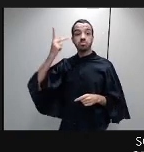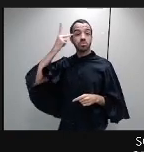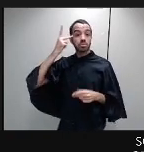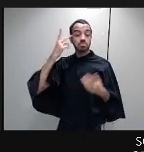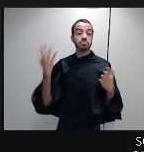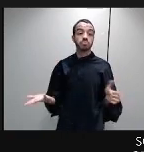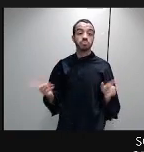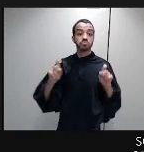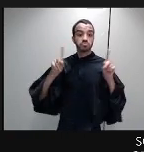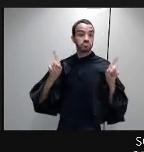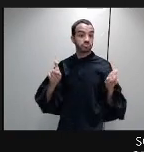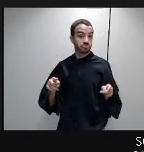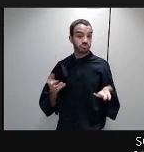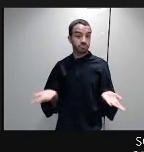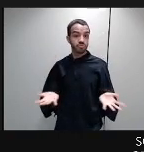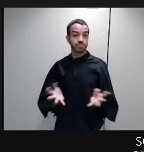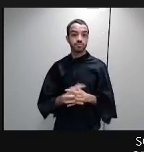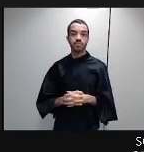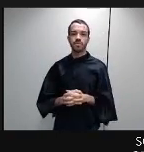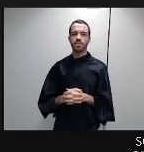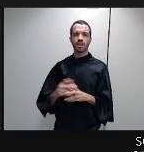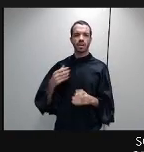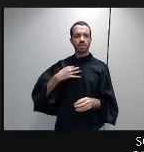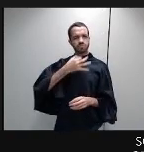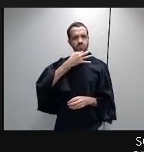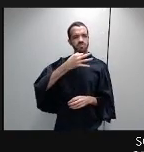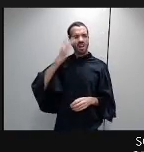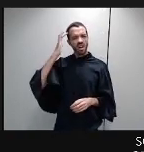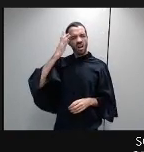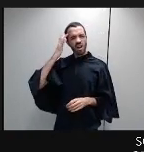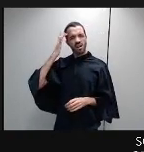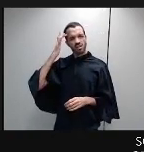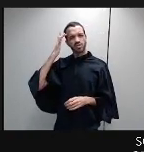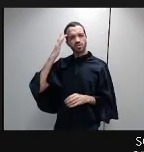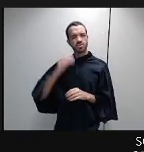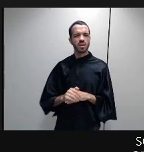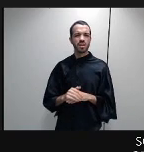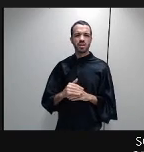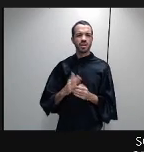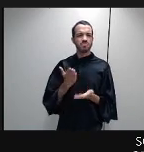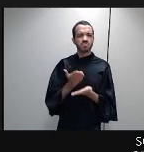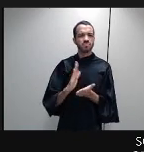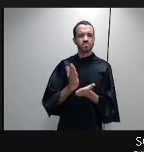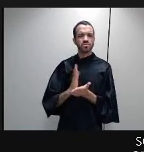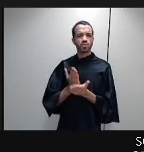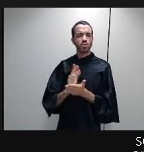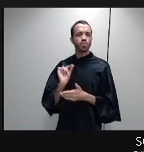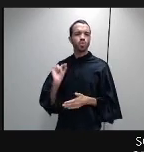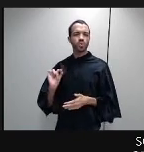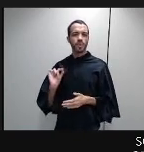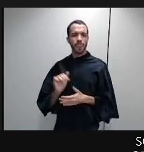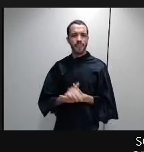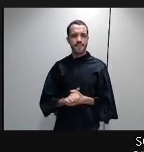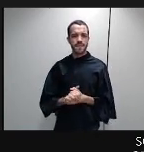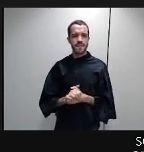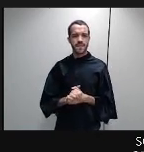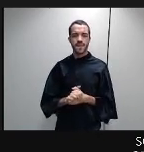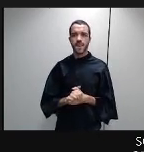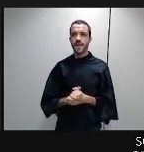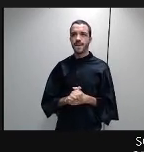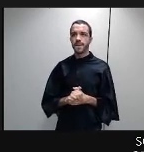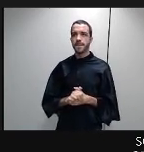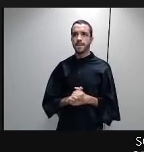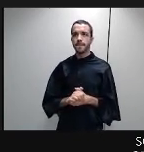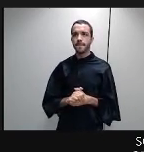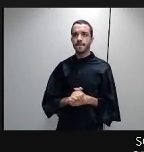mesmo que não não não não não se trata aqui é de reexame de matéria